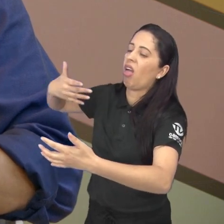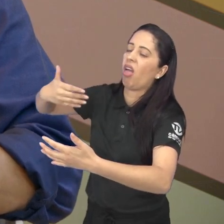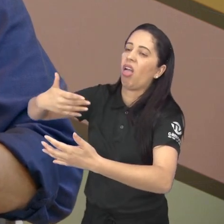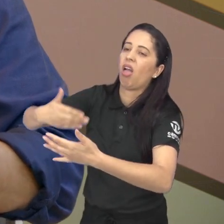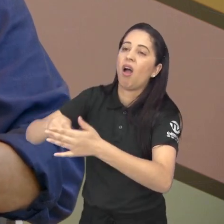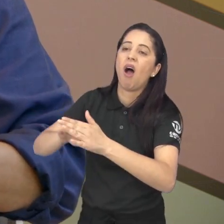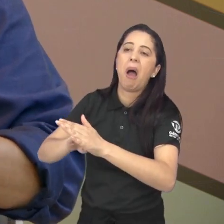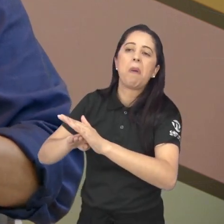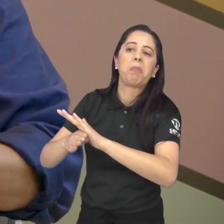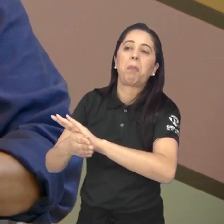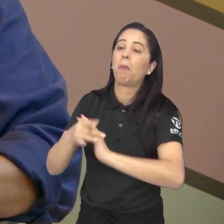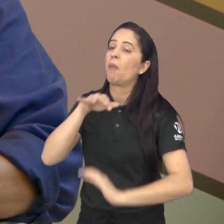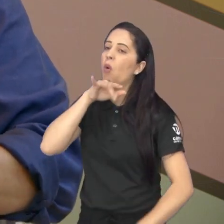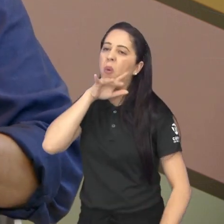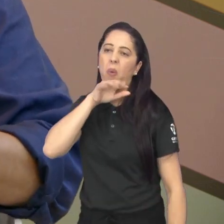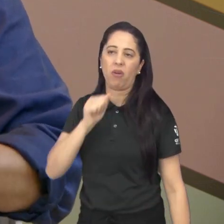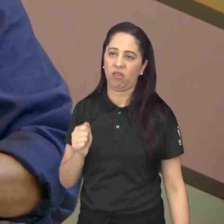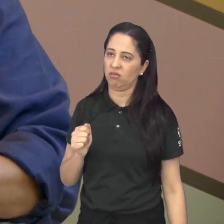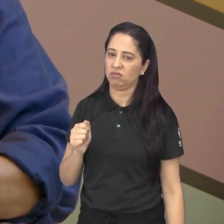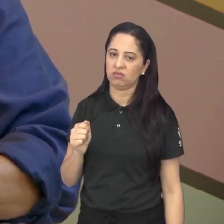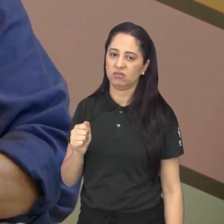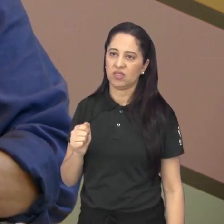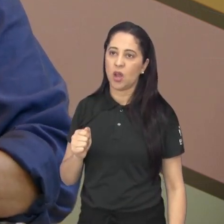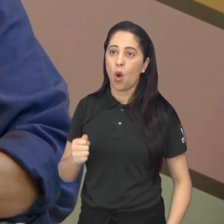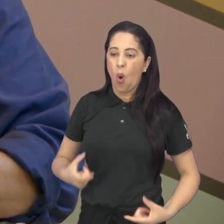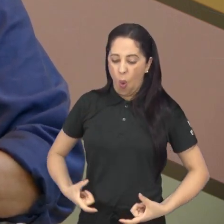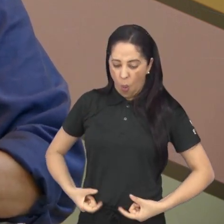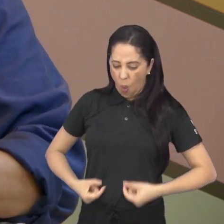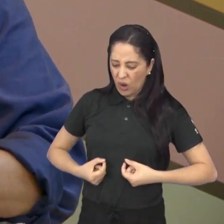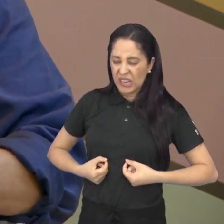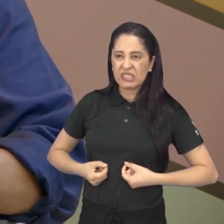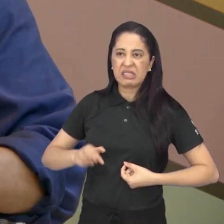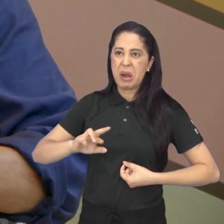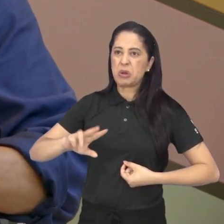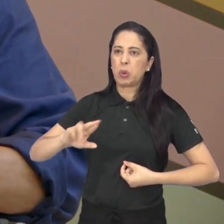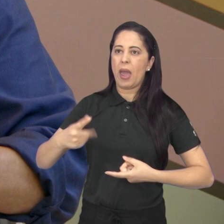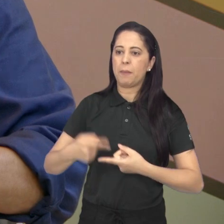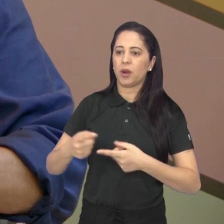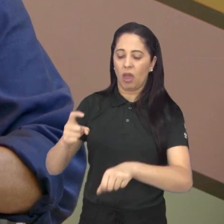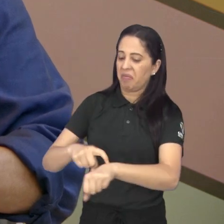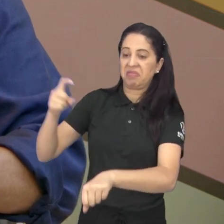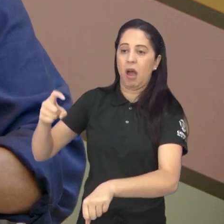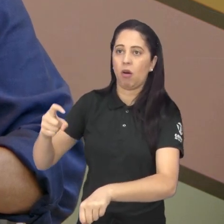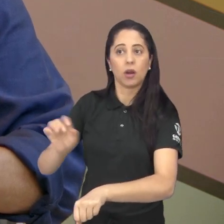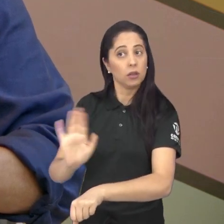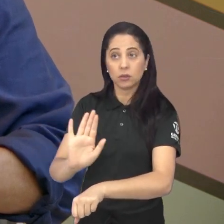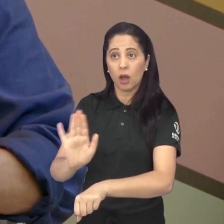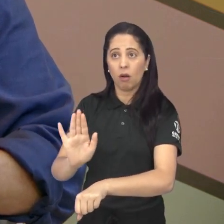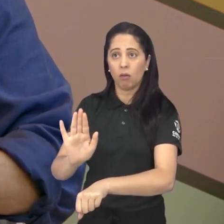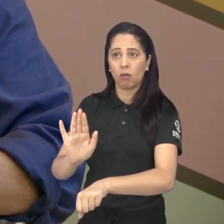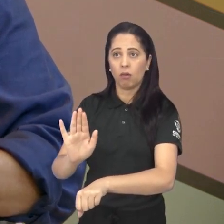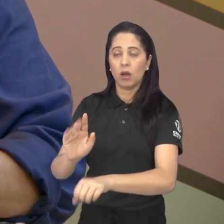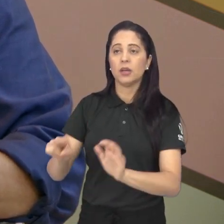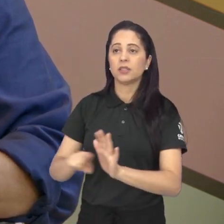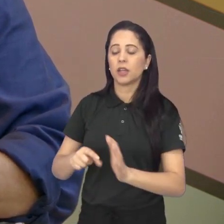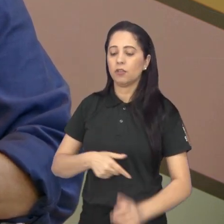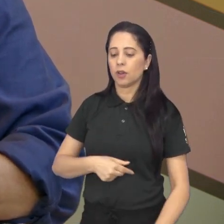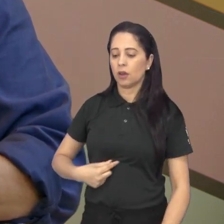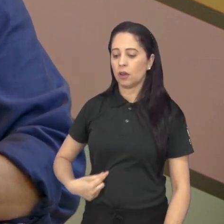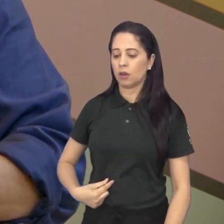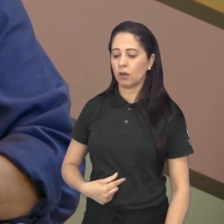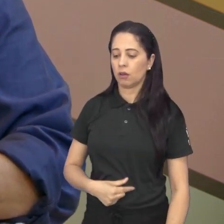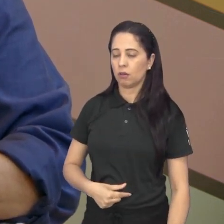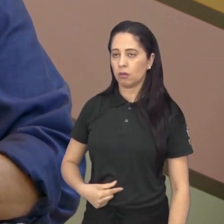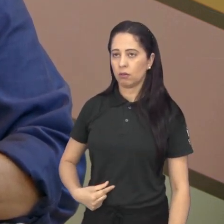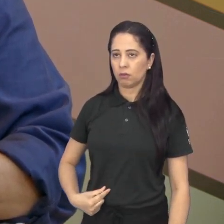de intestino, ele não nasce de um dia para o outro, de um mês para o outro, de um ano para o outro. Ele é um processo crônico, né? Às vezes a pessoa tem